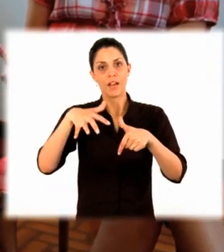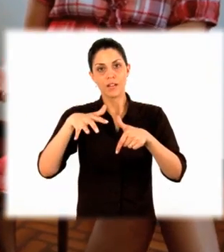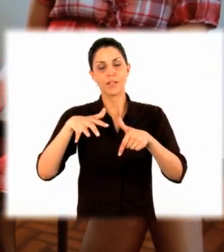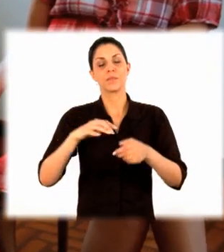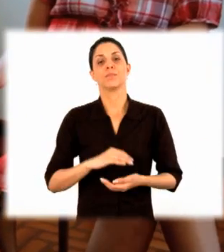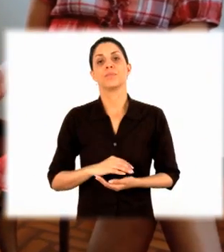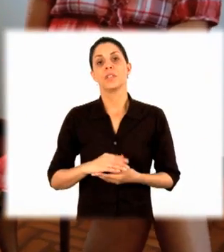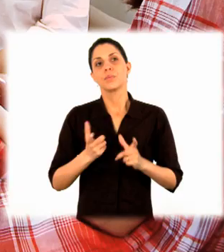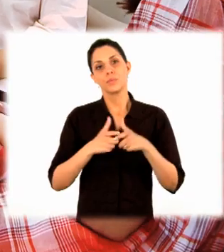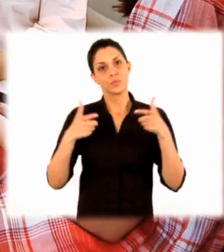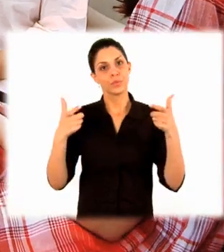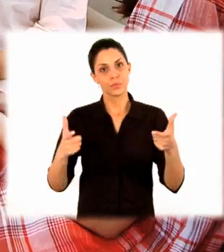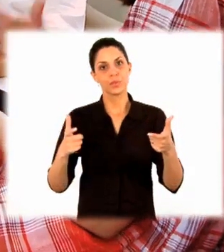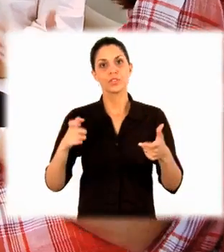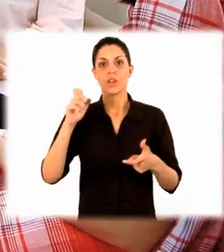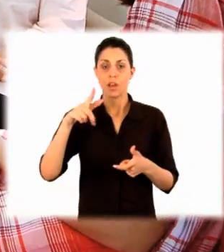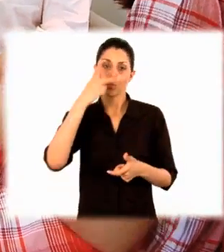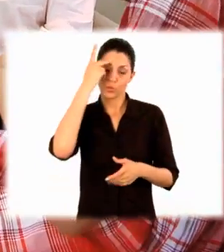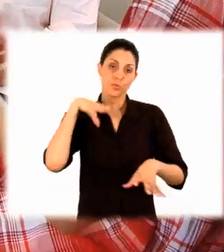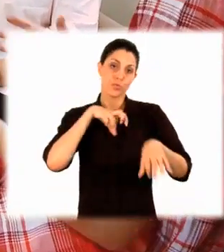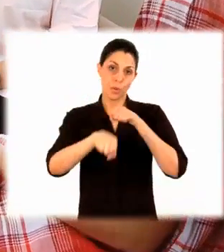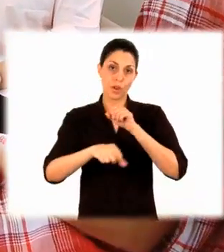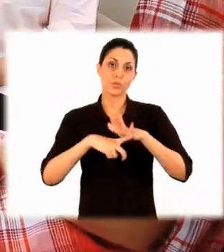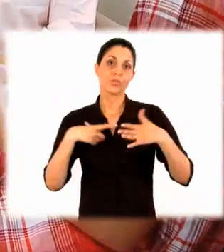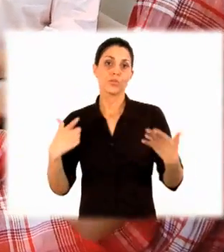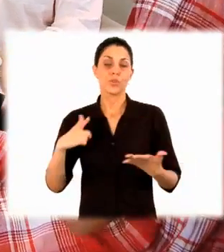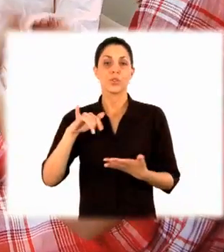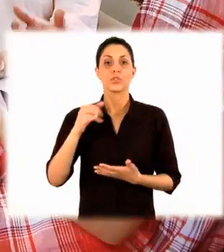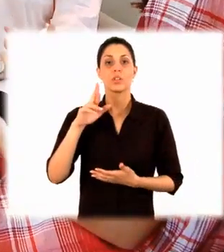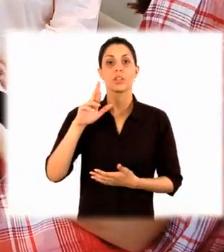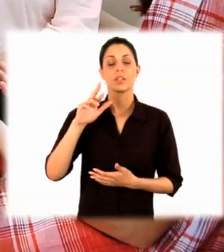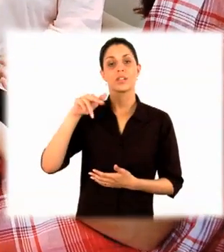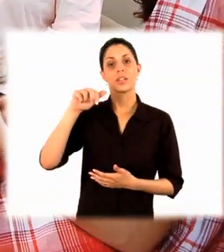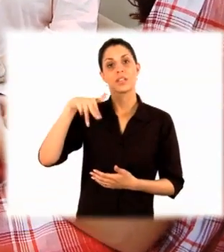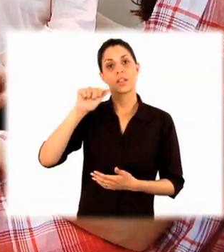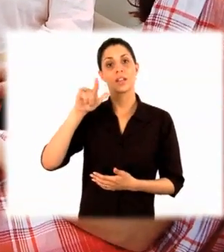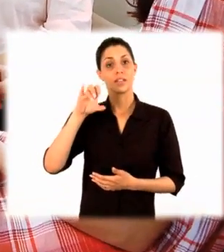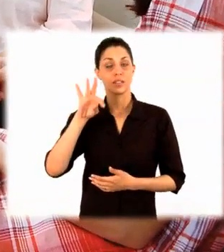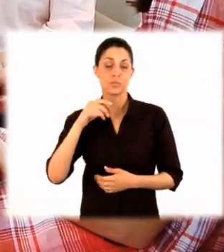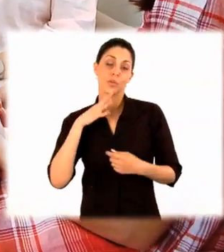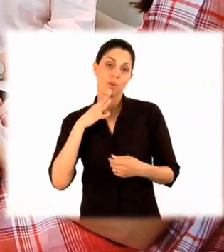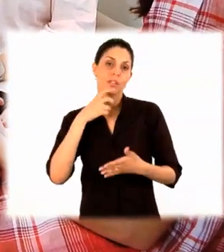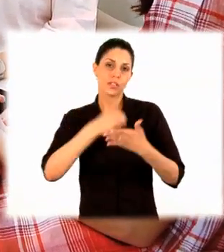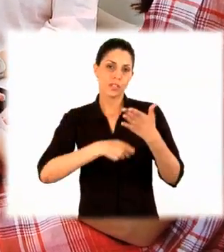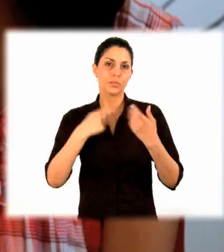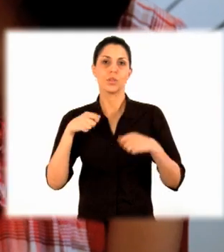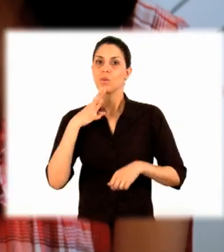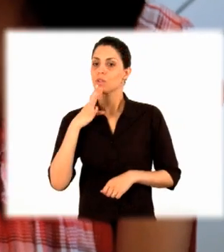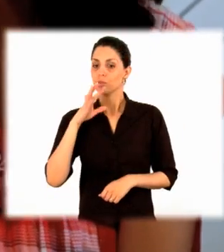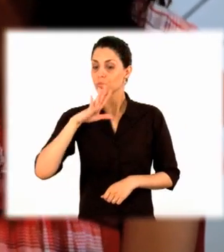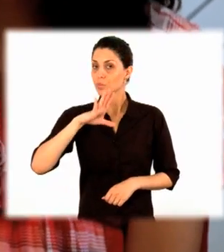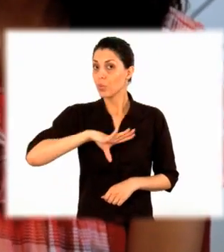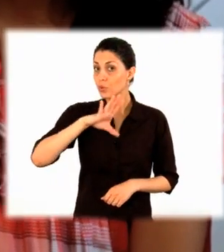atuar nessa área. Geralmente são jornalistas, porque tem o domínio do texto, então a gente tem que conhecer